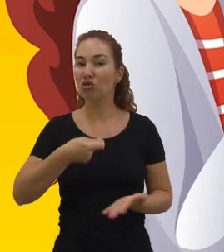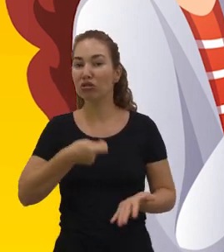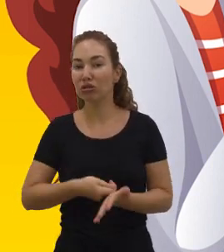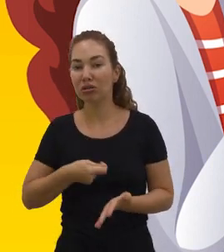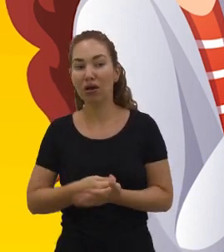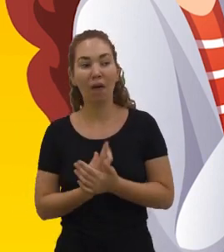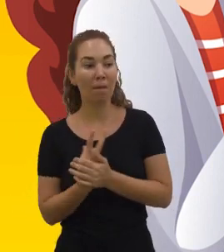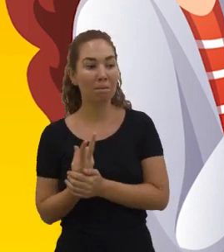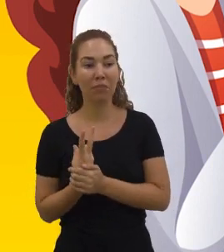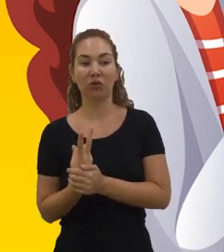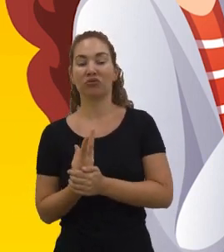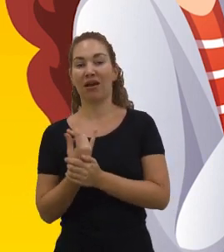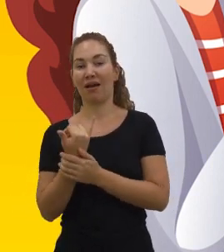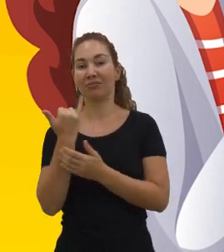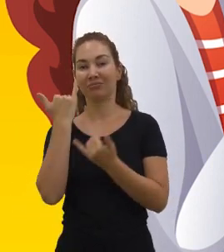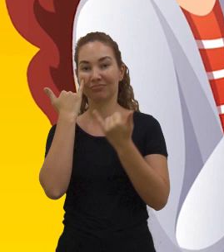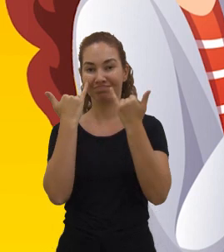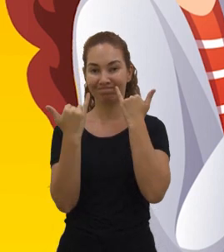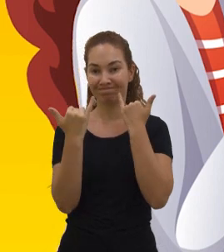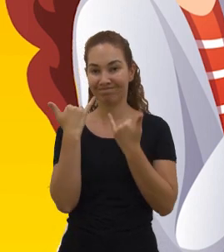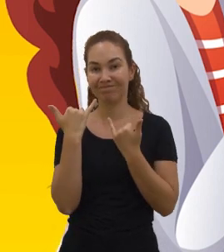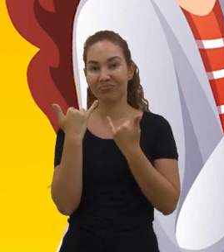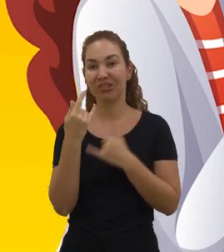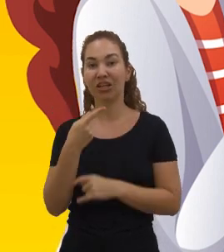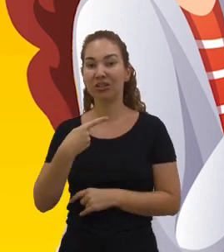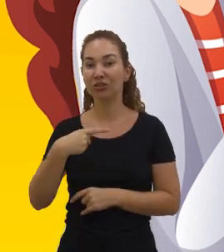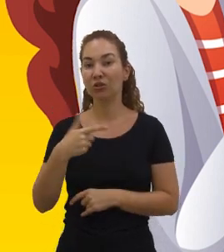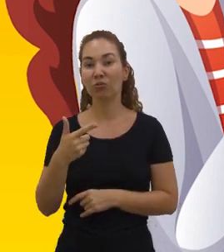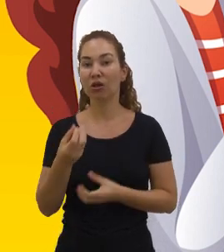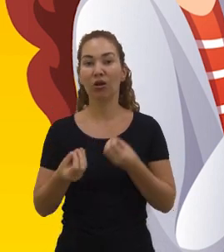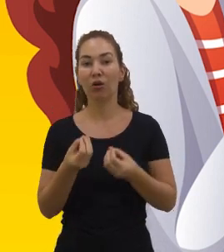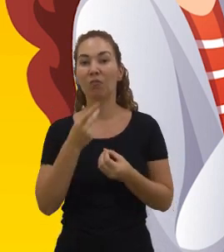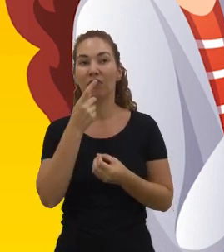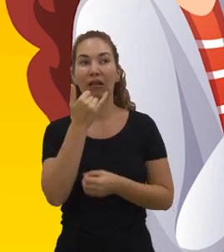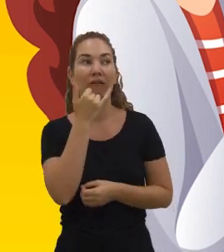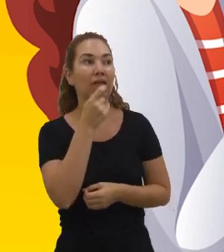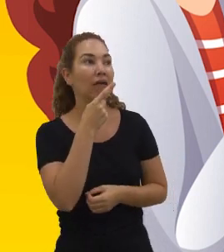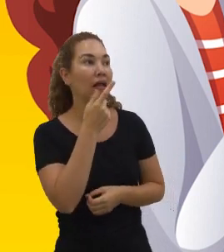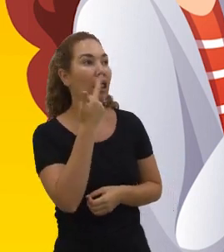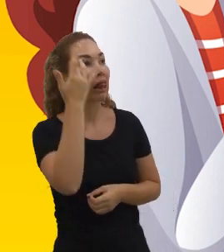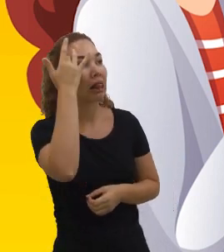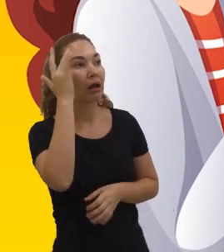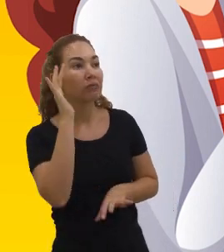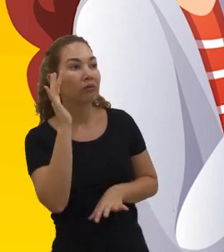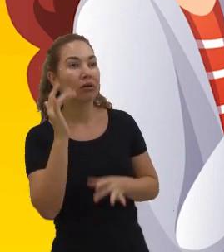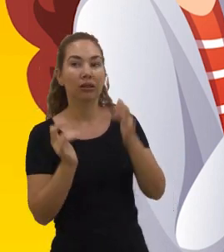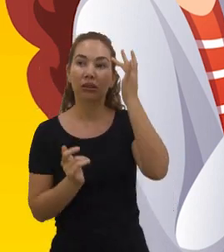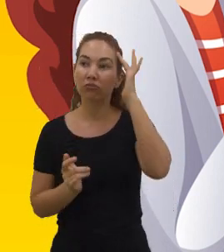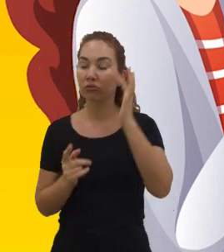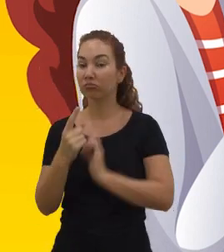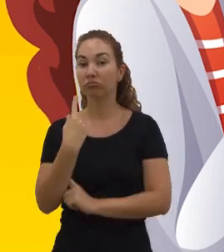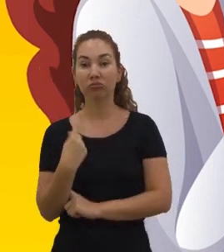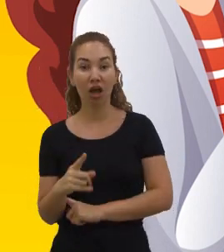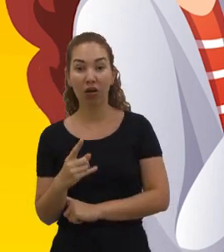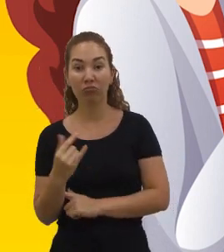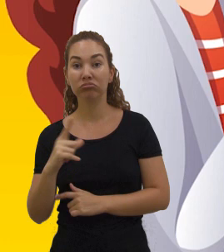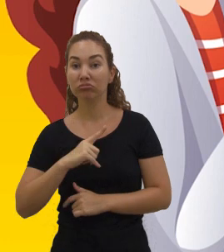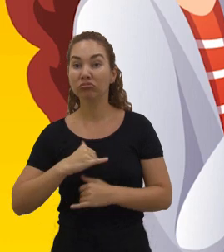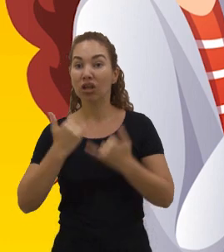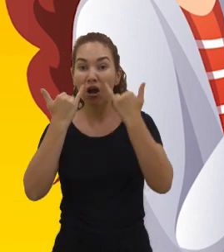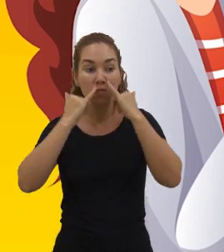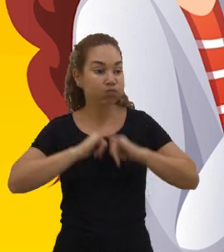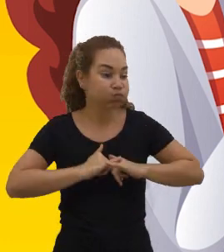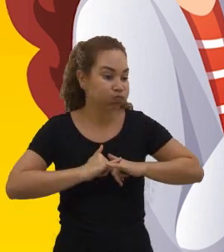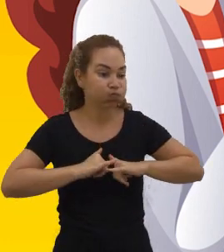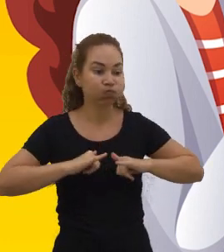atrás dessas informações. Não, a gente não tem nem como usar como desculpa, não sei. A informação está aí para todo mundo ver. Ela não